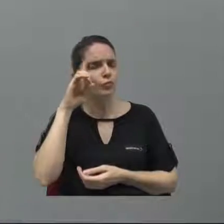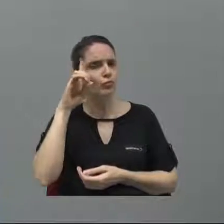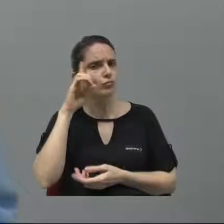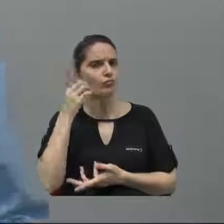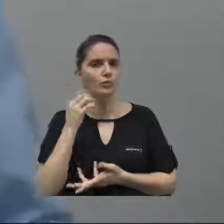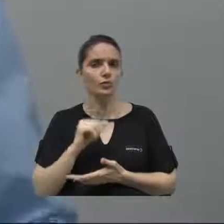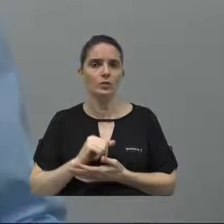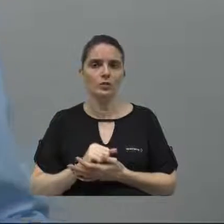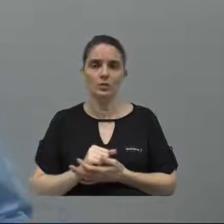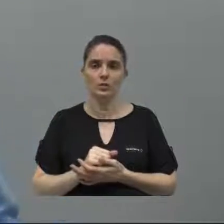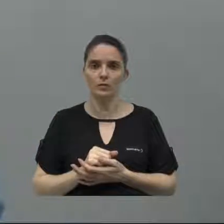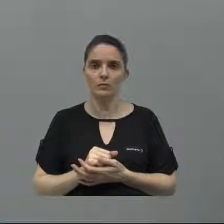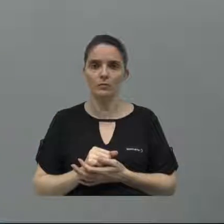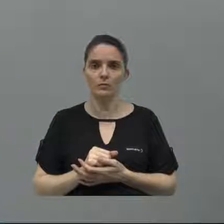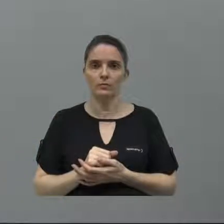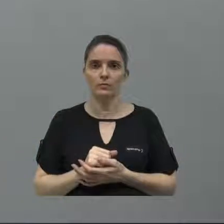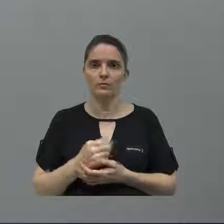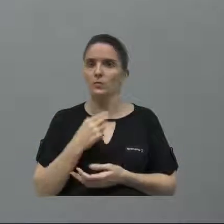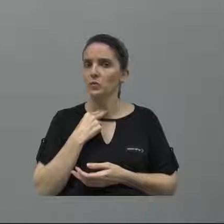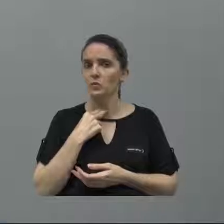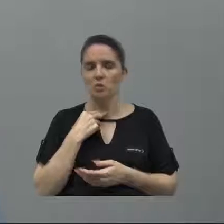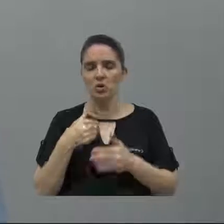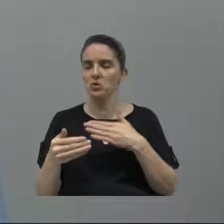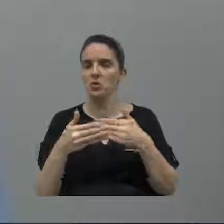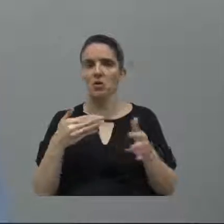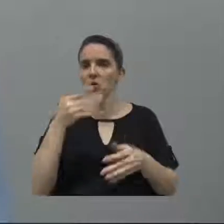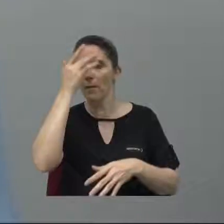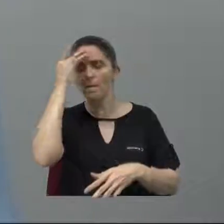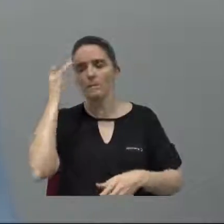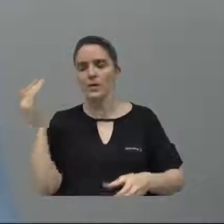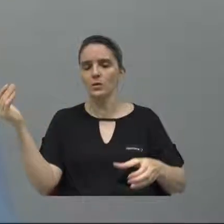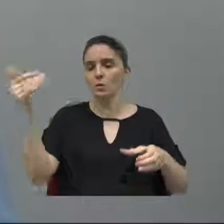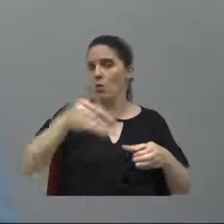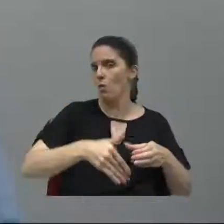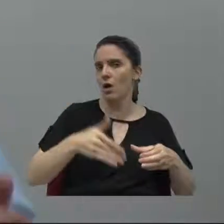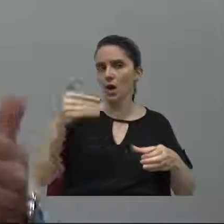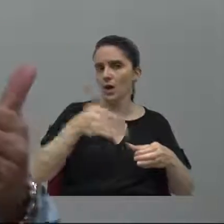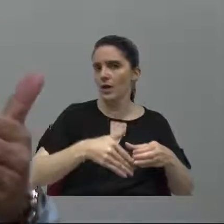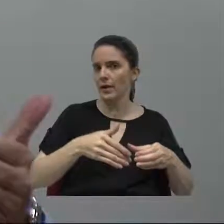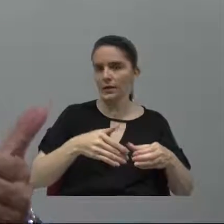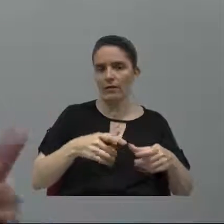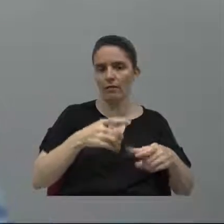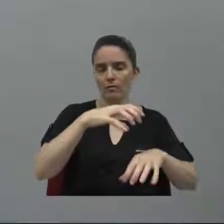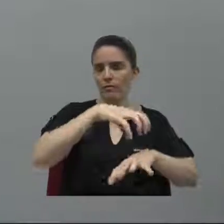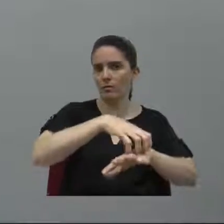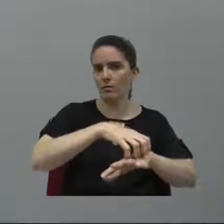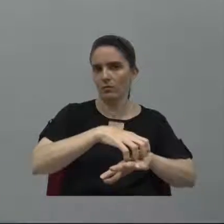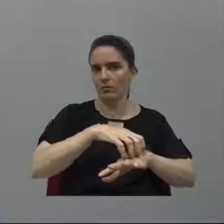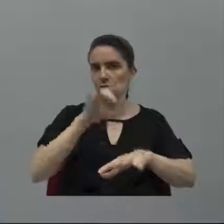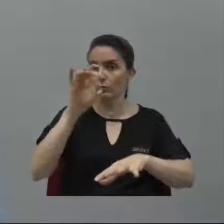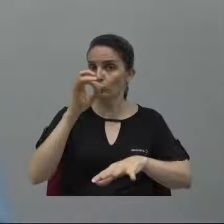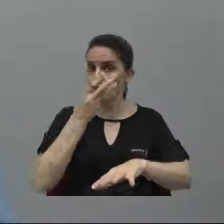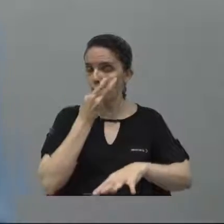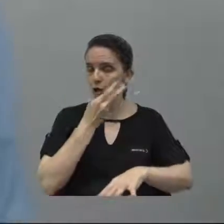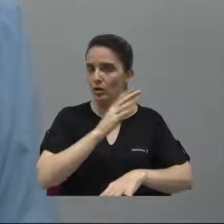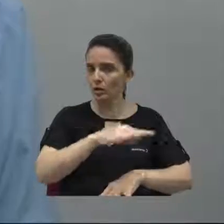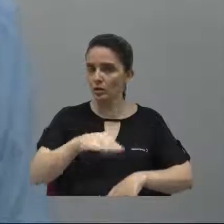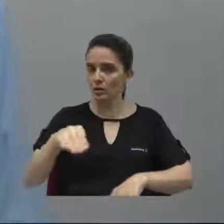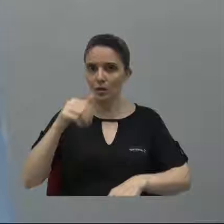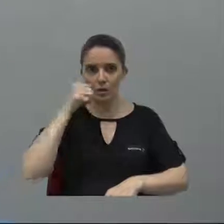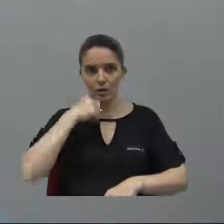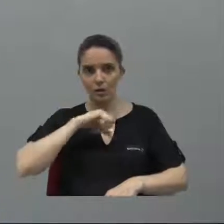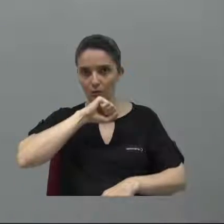é permitido que qualquer pessoa entre no centro comunitário, a não ser as crianças. E uma vez por semana, a mãe, o pai